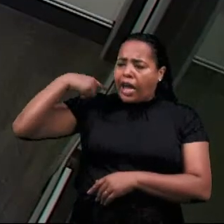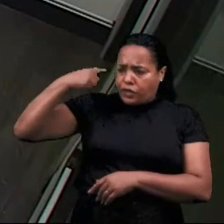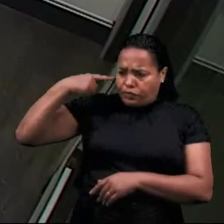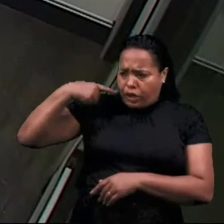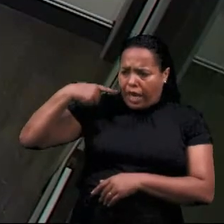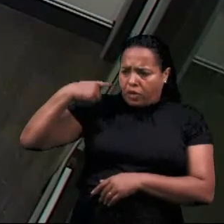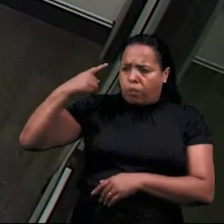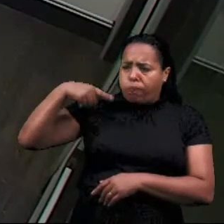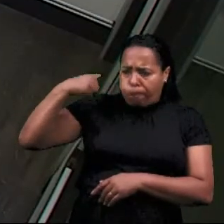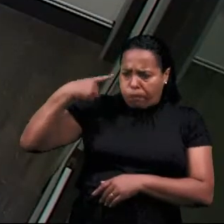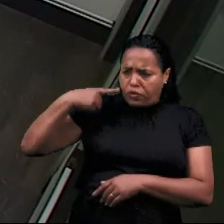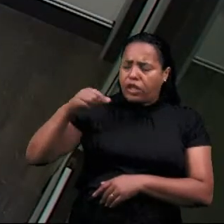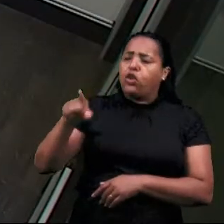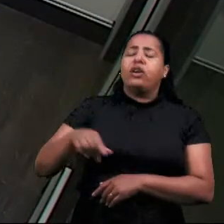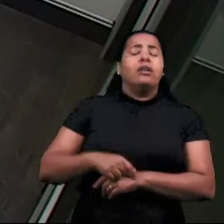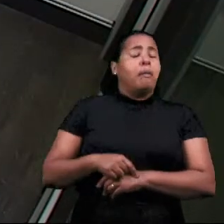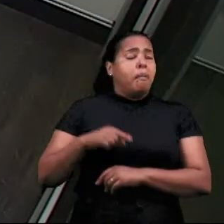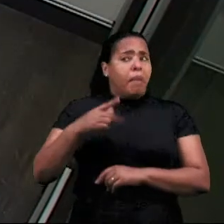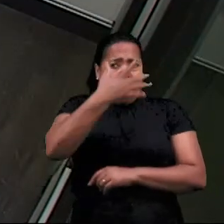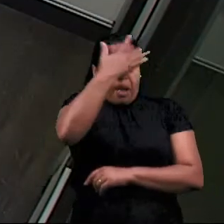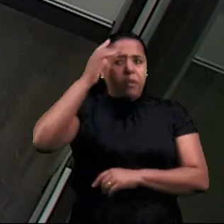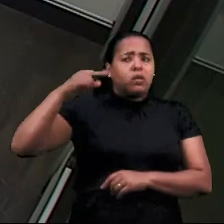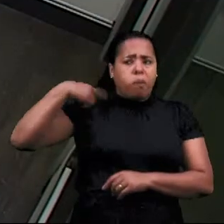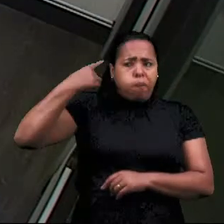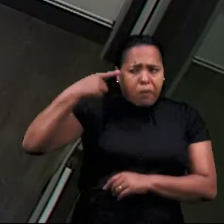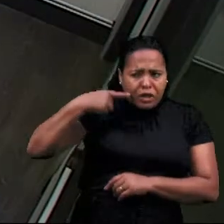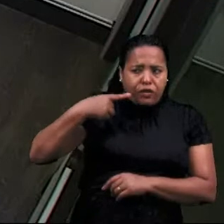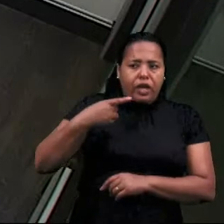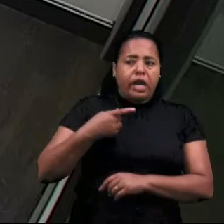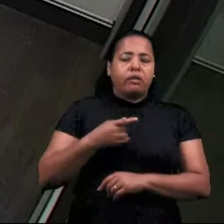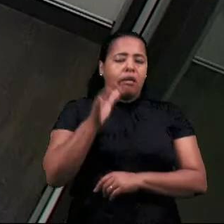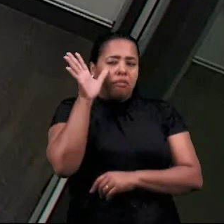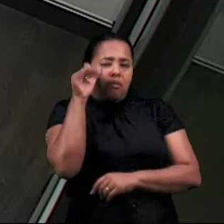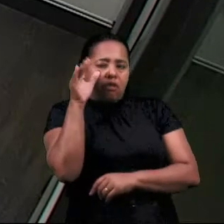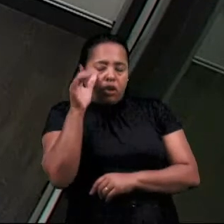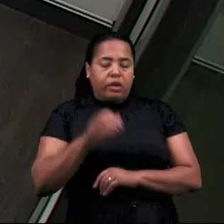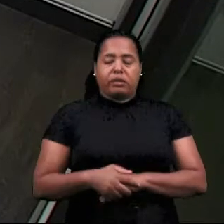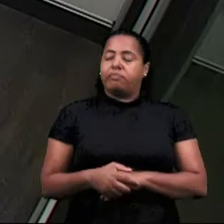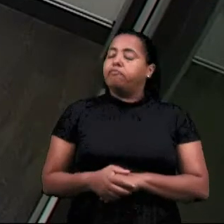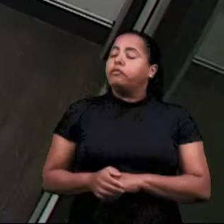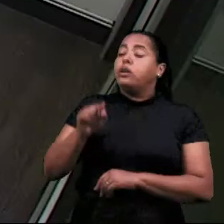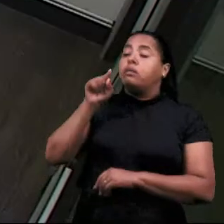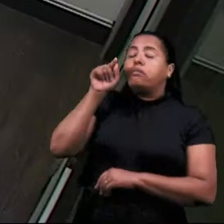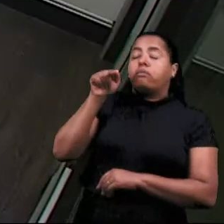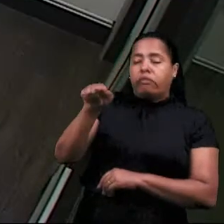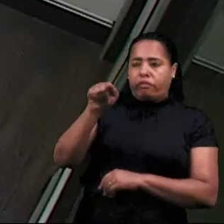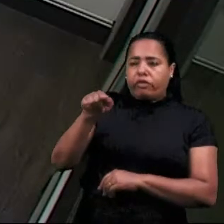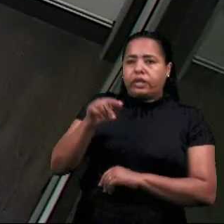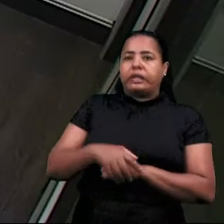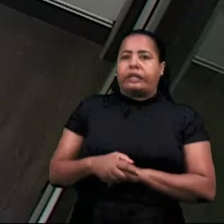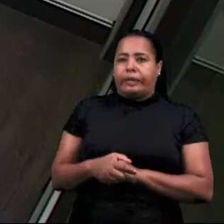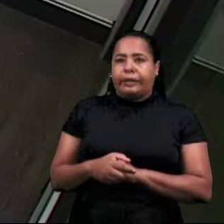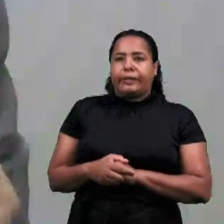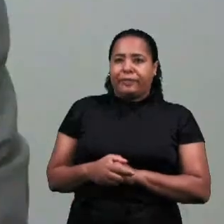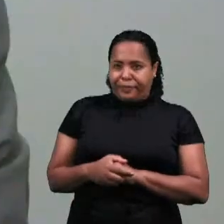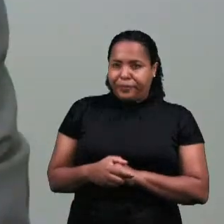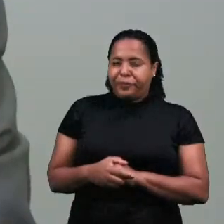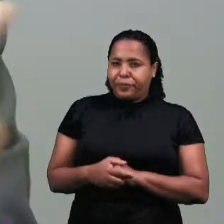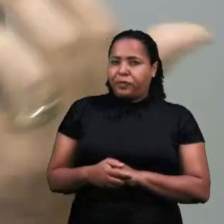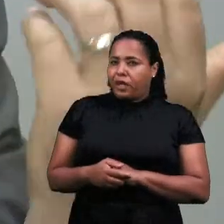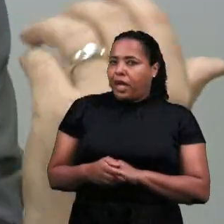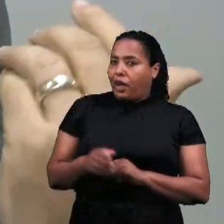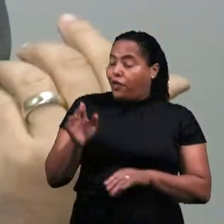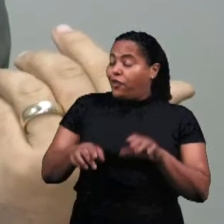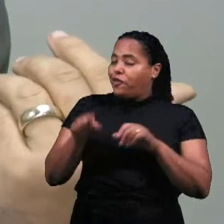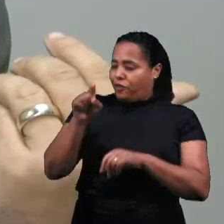curioso também, né? É verdade. Ele indaga as coisas, né? E o senhor como isso pode se dizer assim,